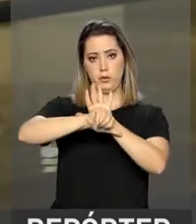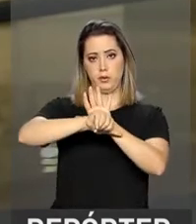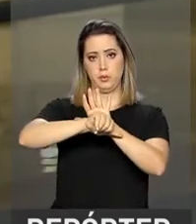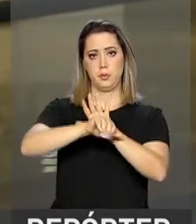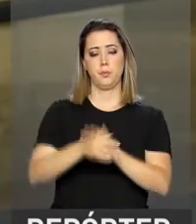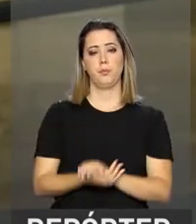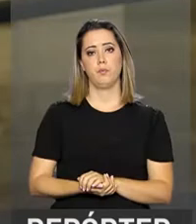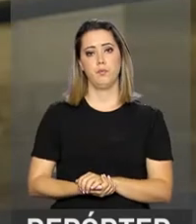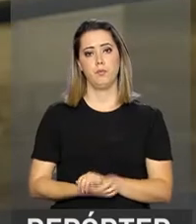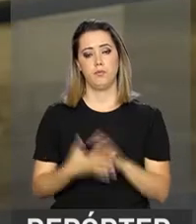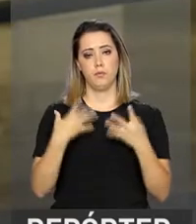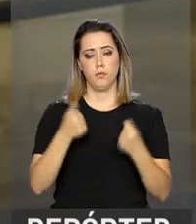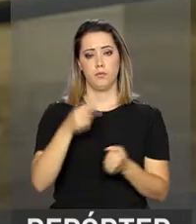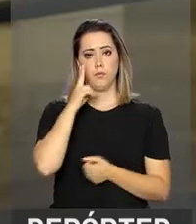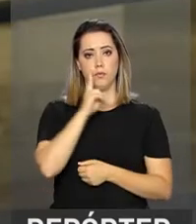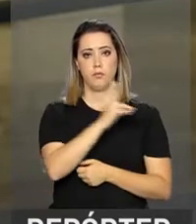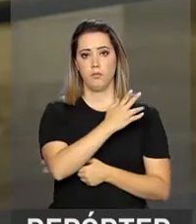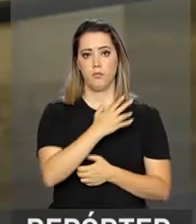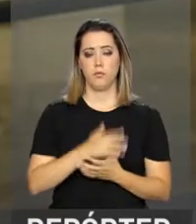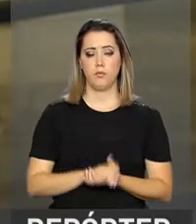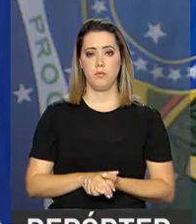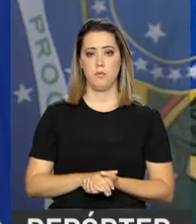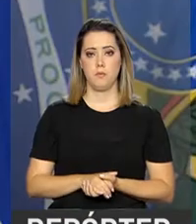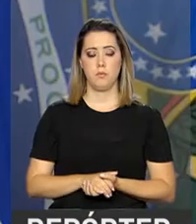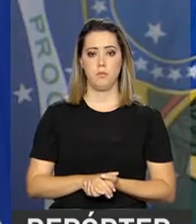Estado. Vamos assistir.